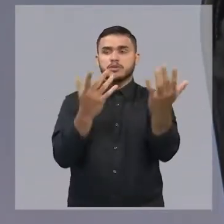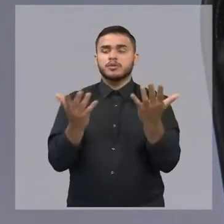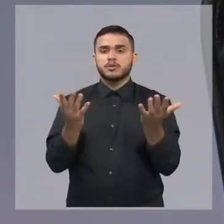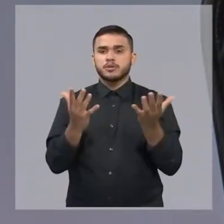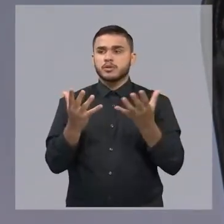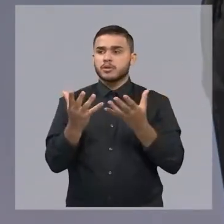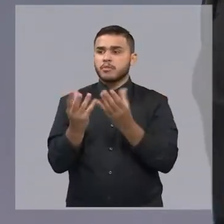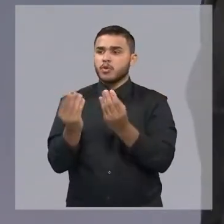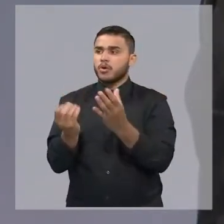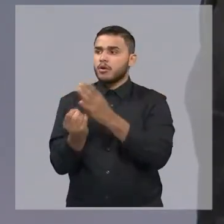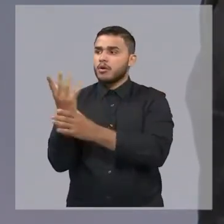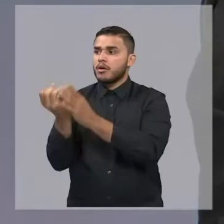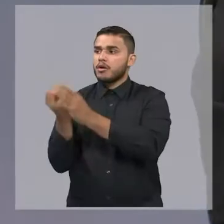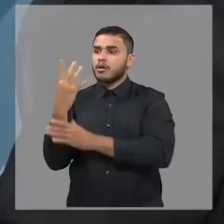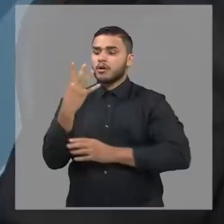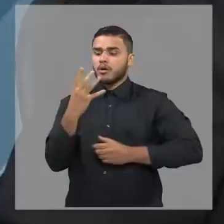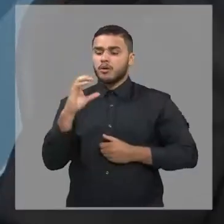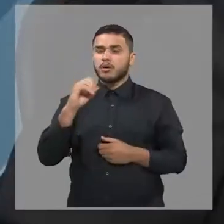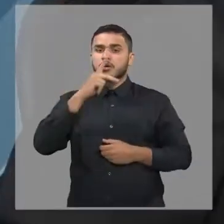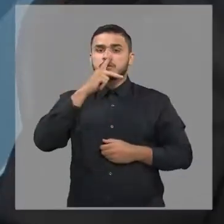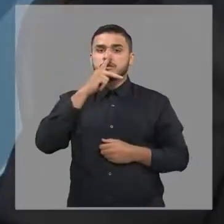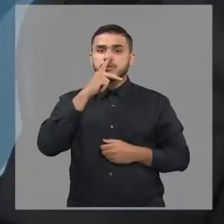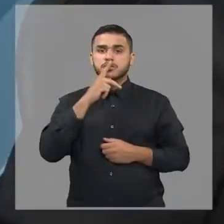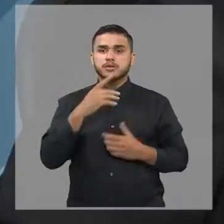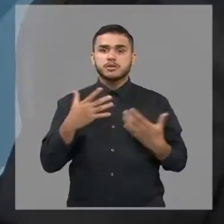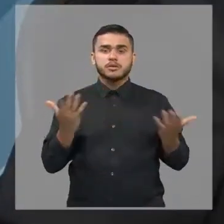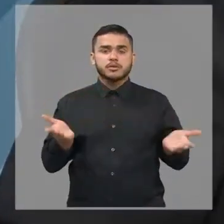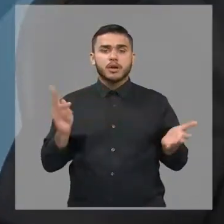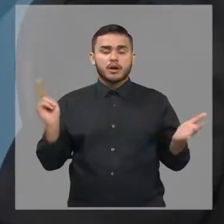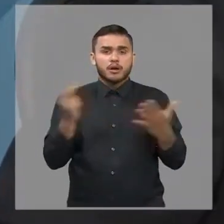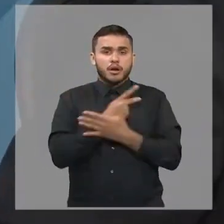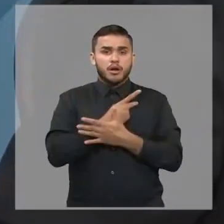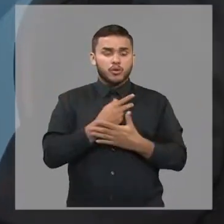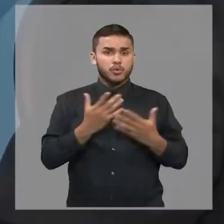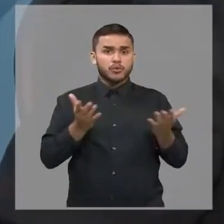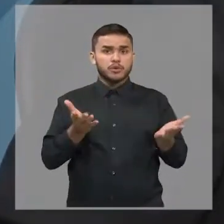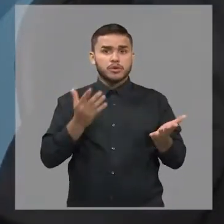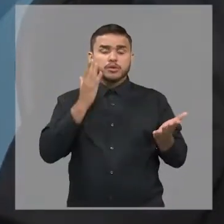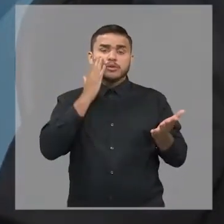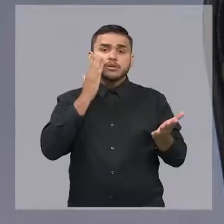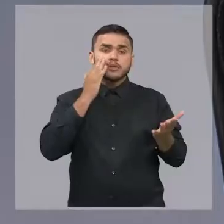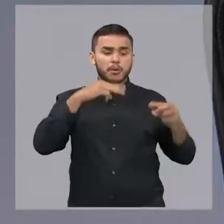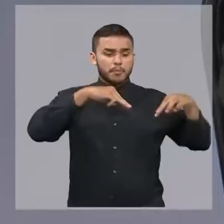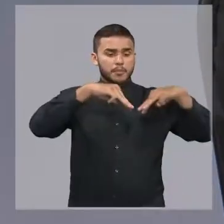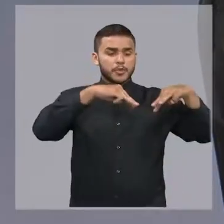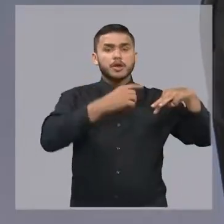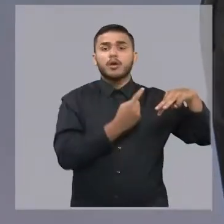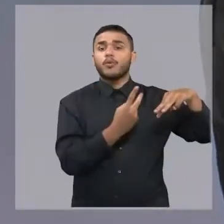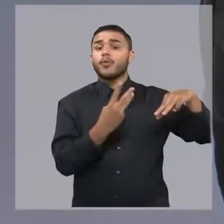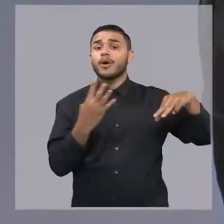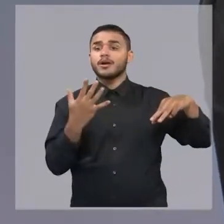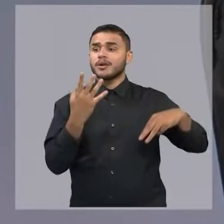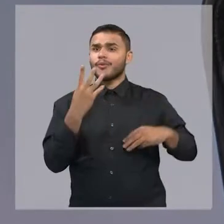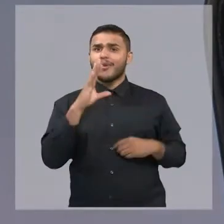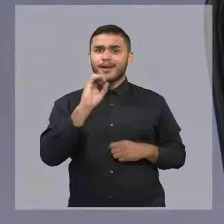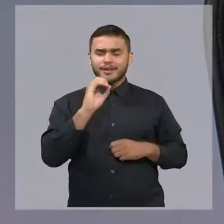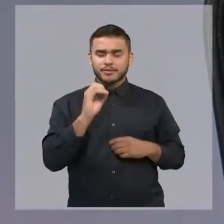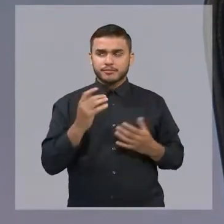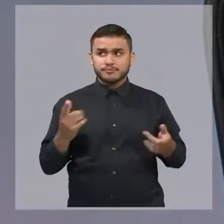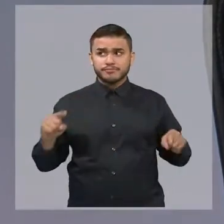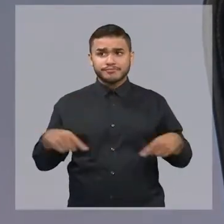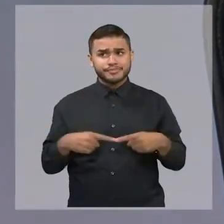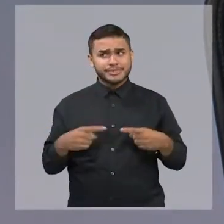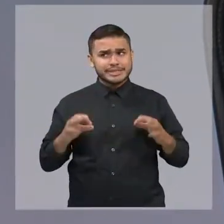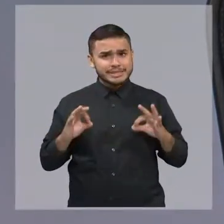partidos. Nós temos 40 partidos, chegaram a ter 40 ministérios, não por coincidência. Então, esse era o modelo. O governo